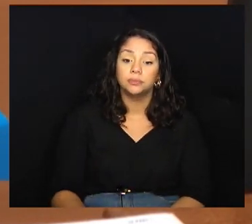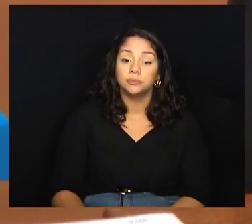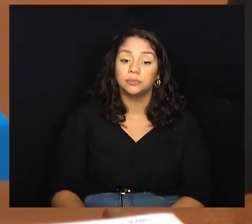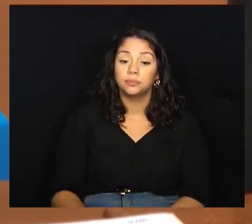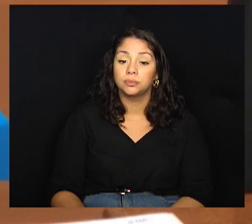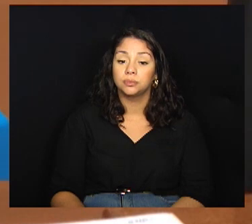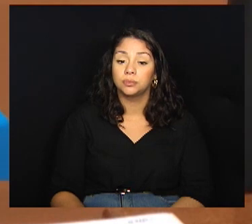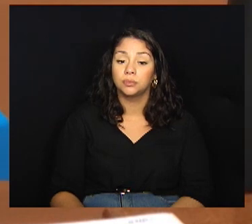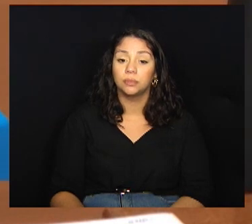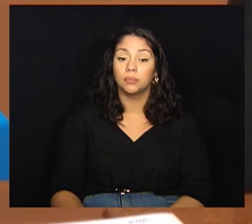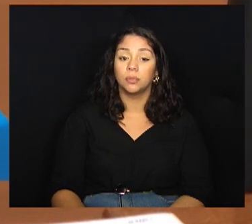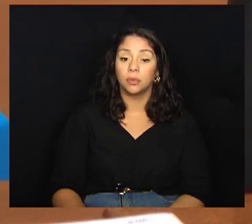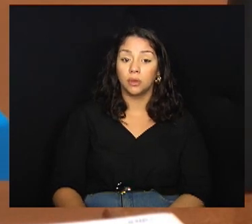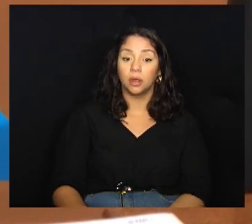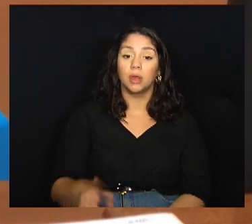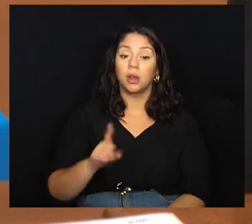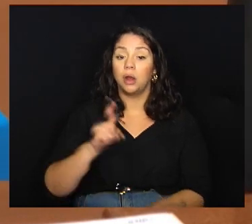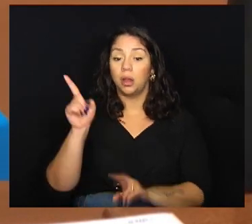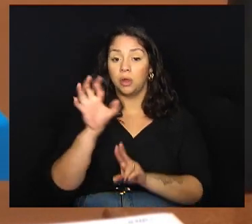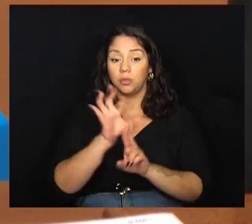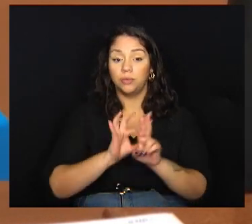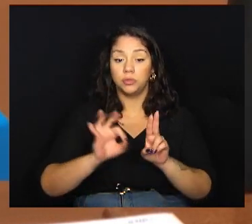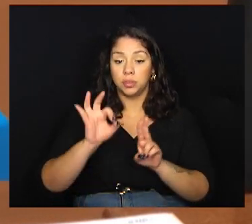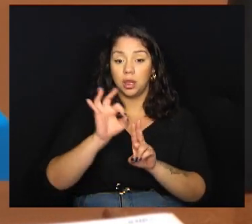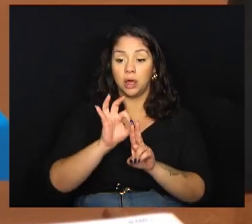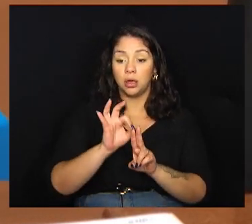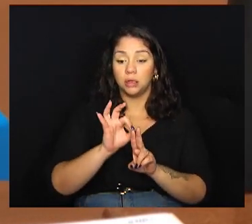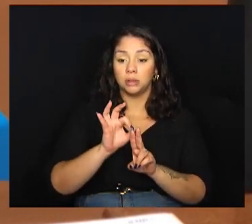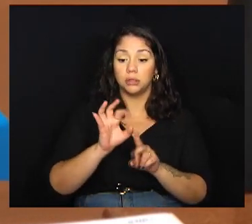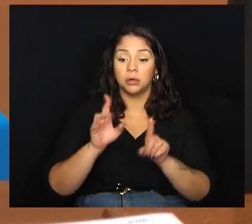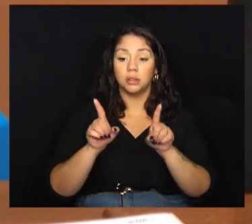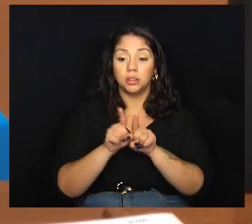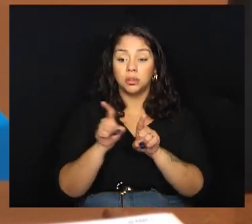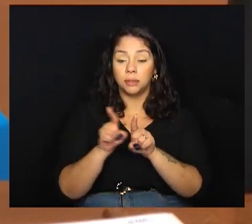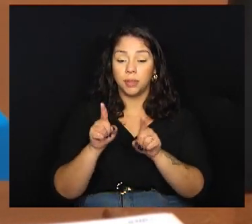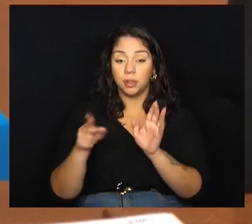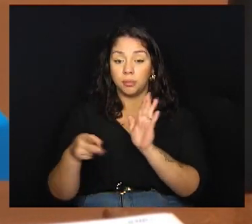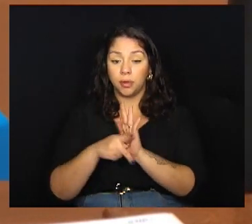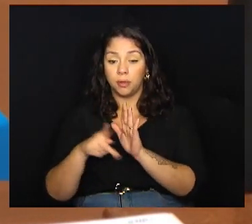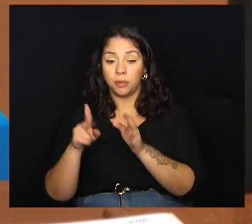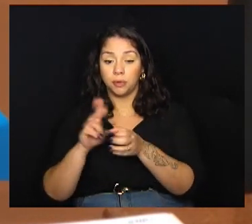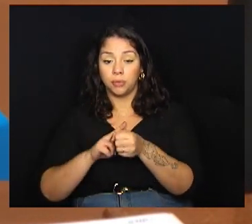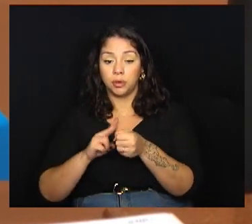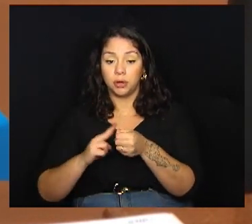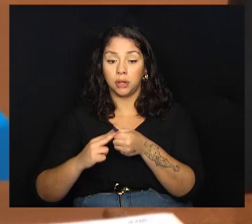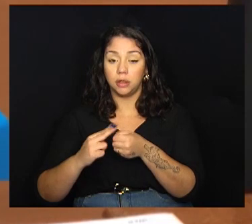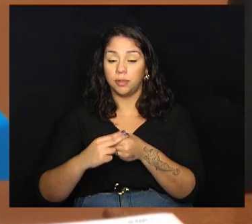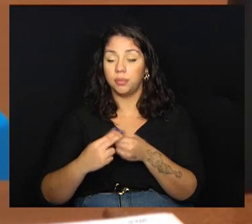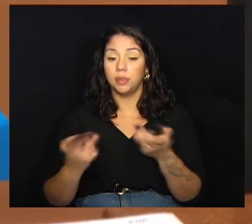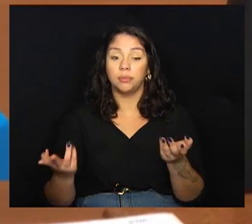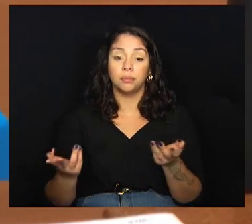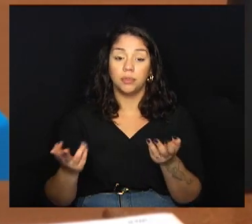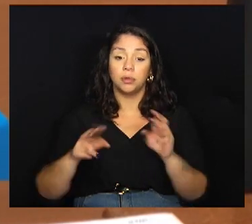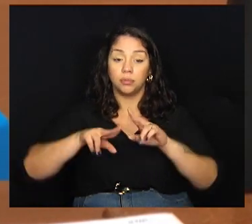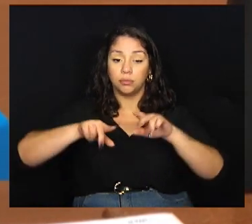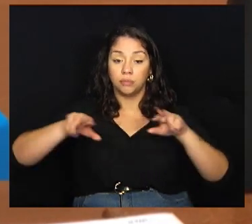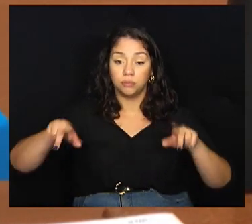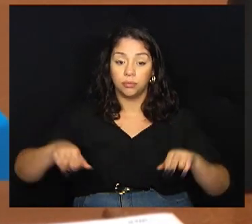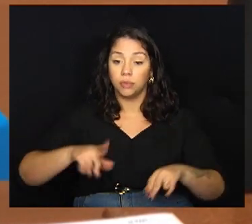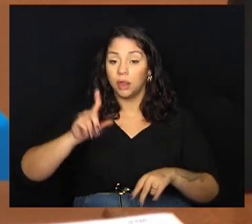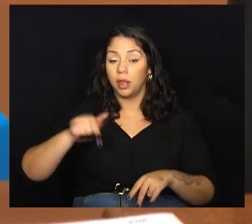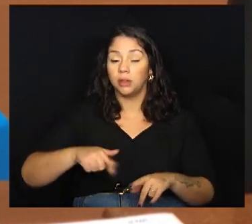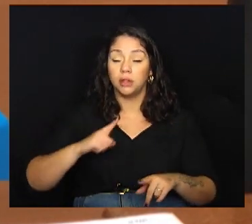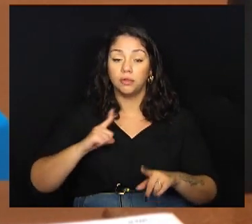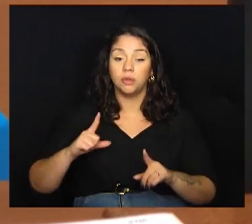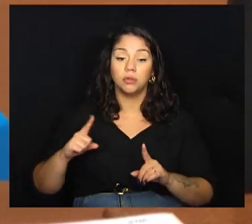Universidade Federal de São Carlos, a própria Unicamp, enfim, foi um giro que